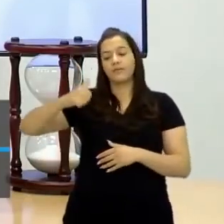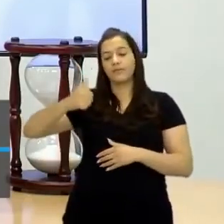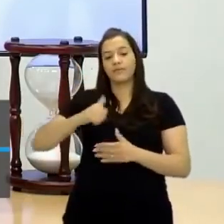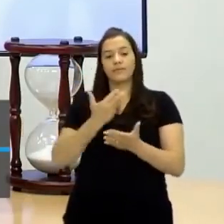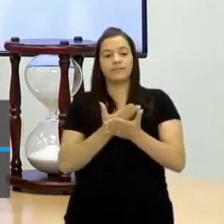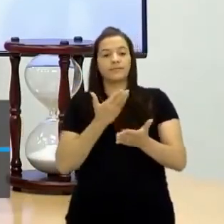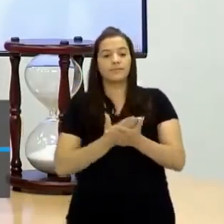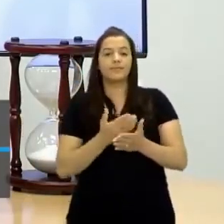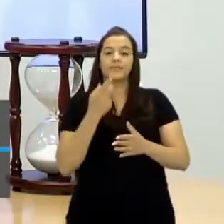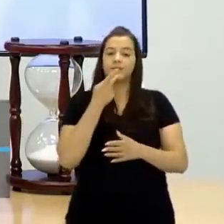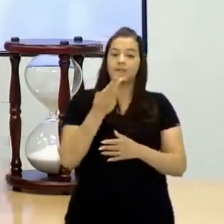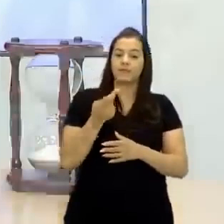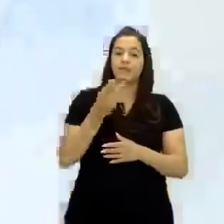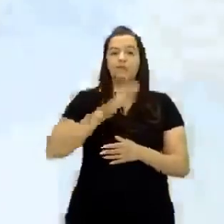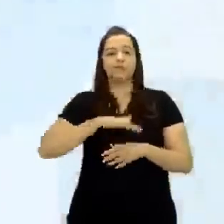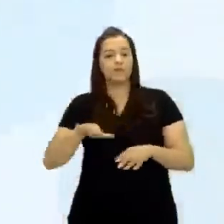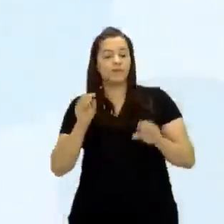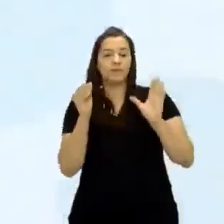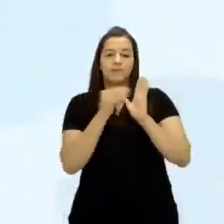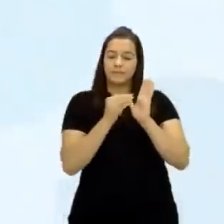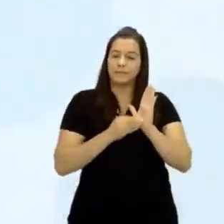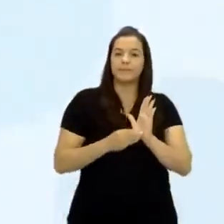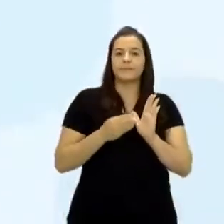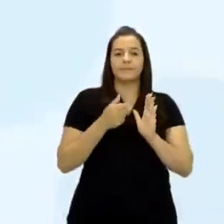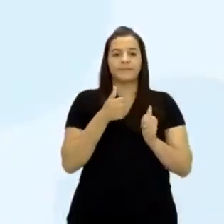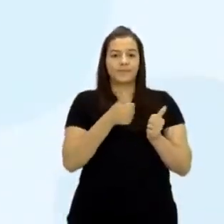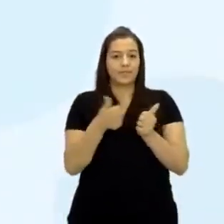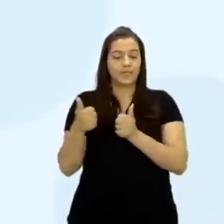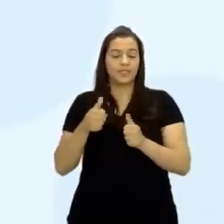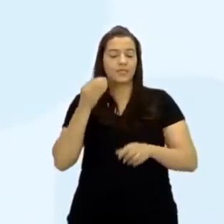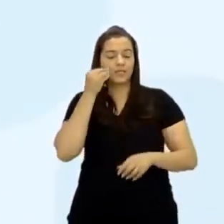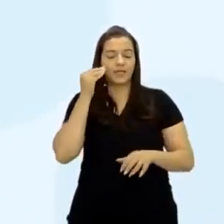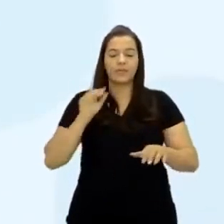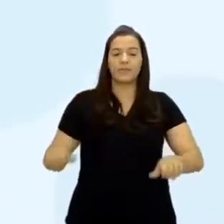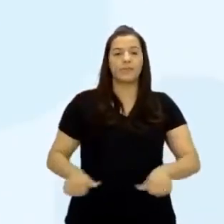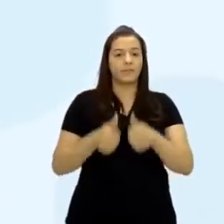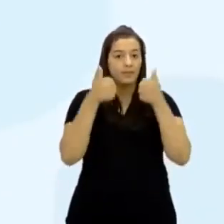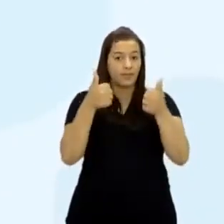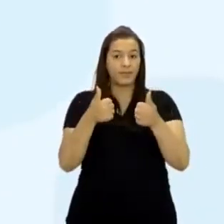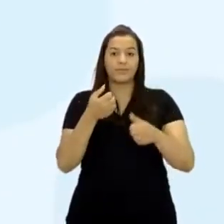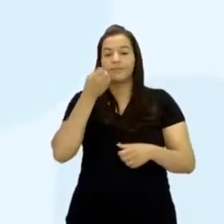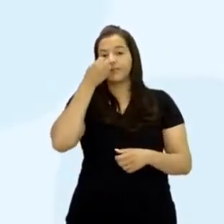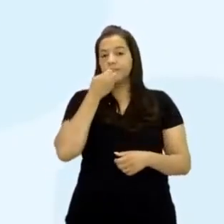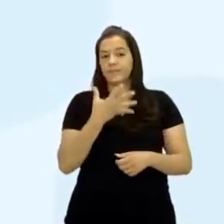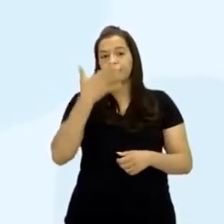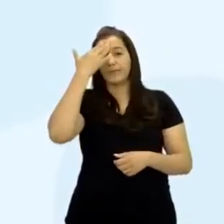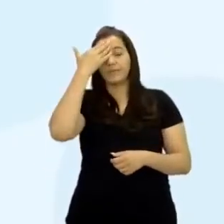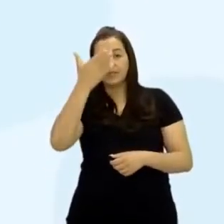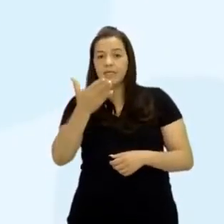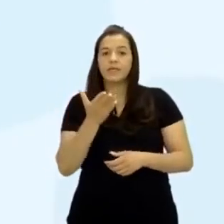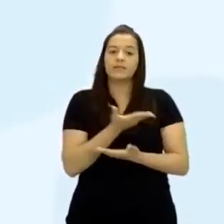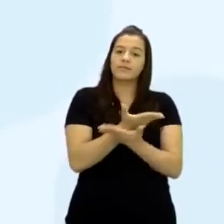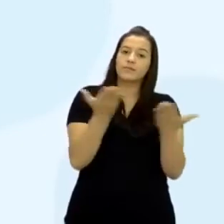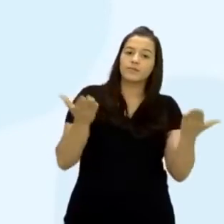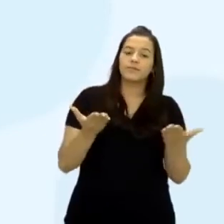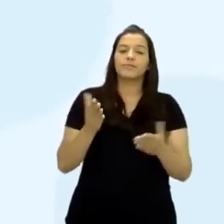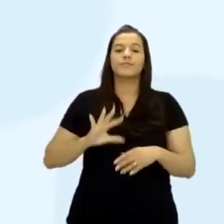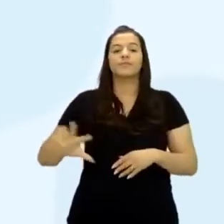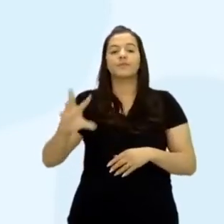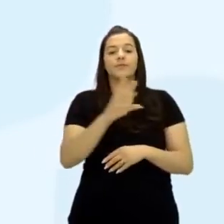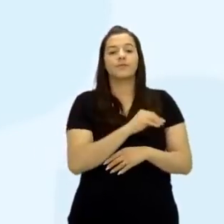vocês gostaram, pontuem. O que vocês não gostaram, pontuem também, porque a nossa intenção é sempre fazer uma aula melhor. Obrigada, queridos professores,